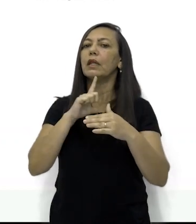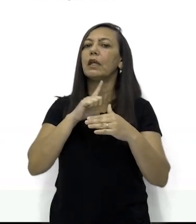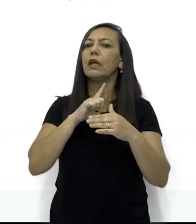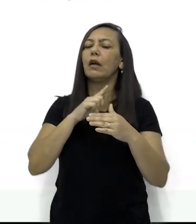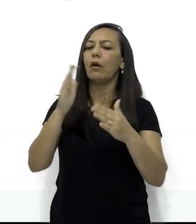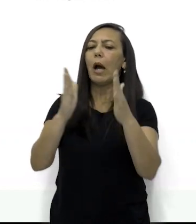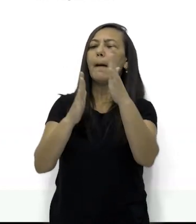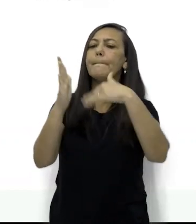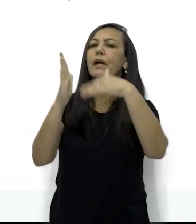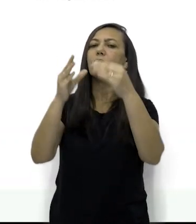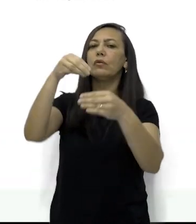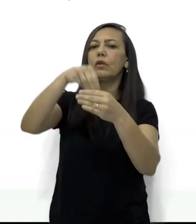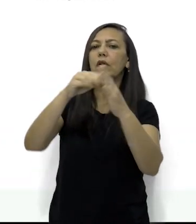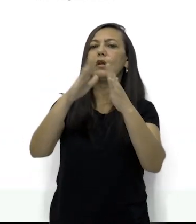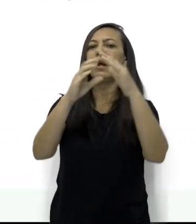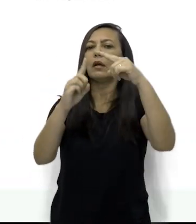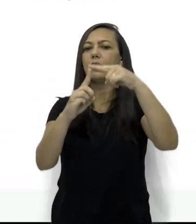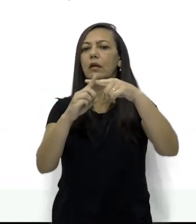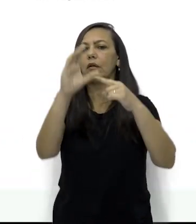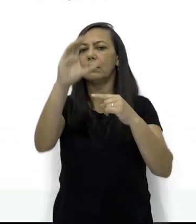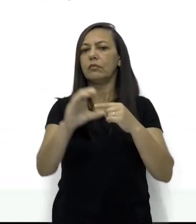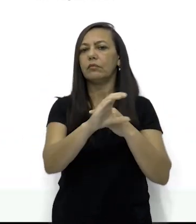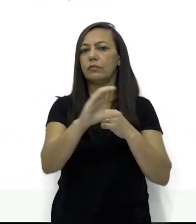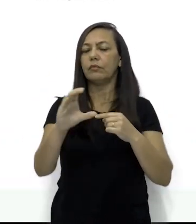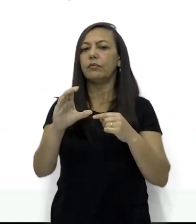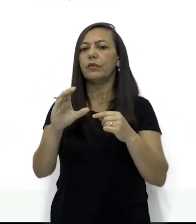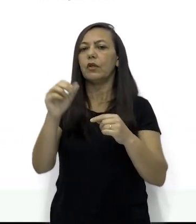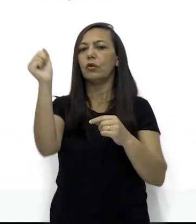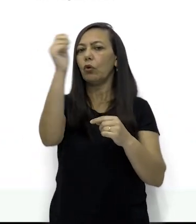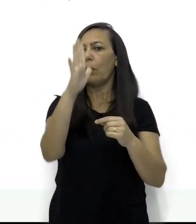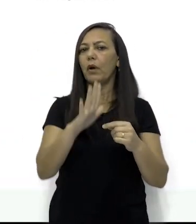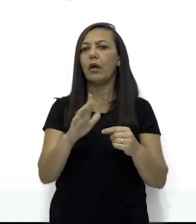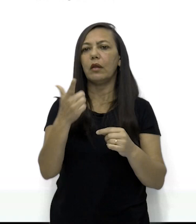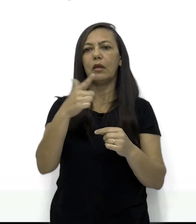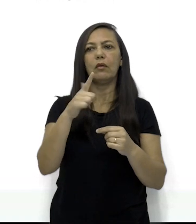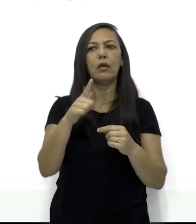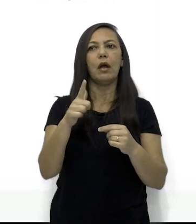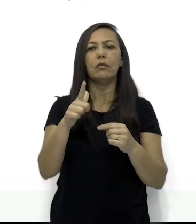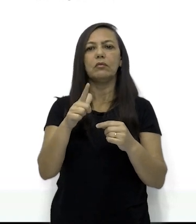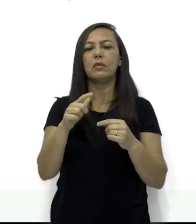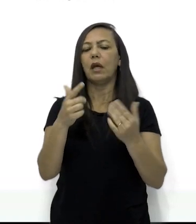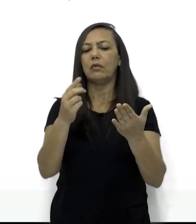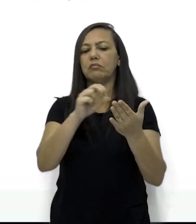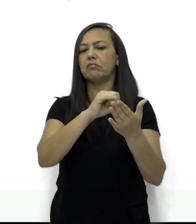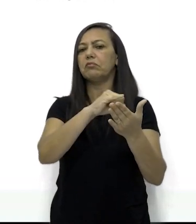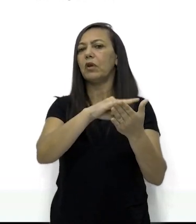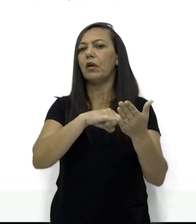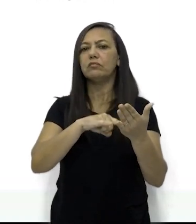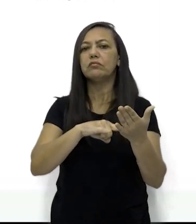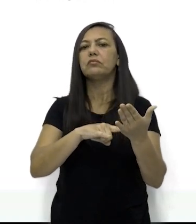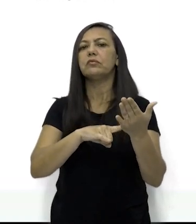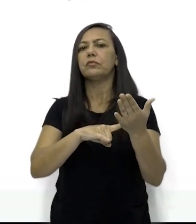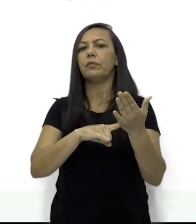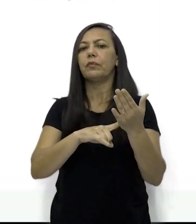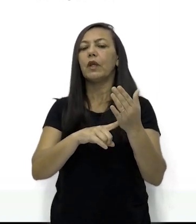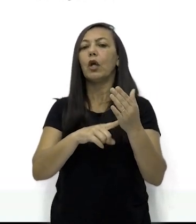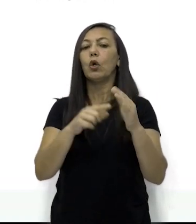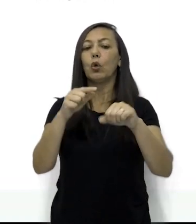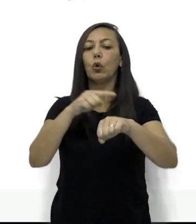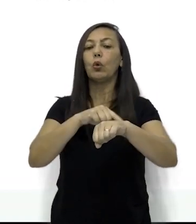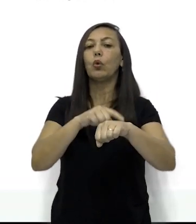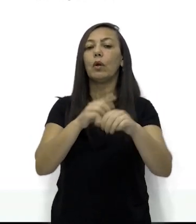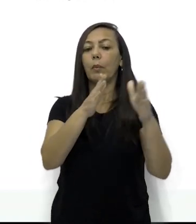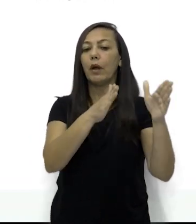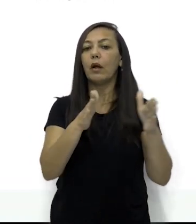as pinturas das igrejas e santos do catolicismo. No Brasil não temos registros de pintura rupestre. No período